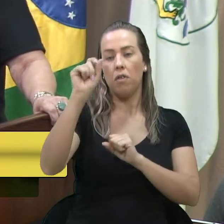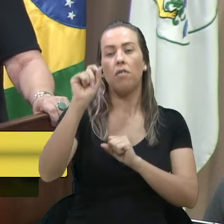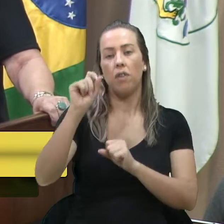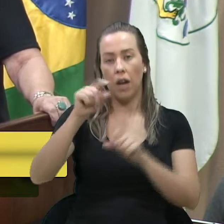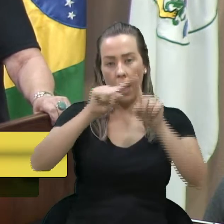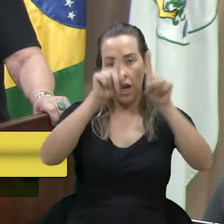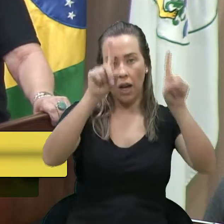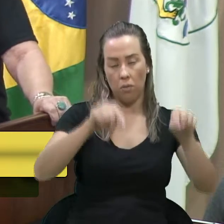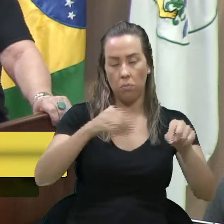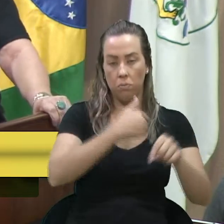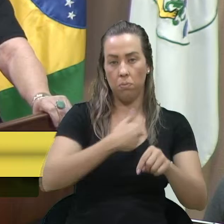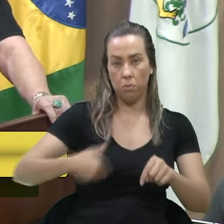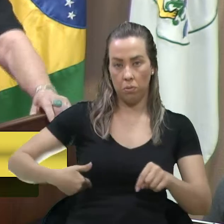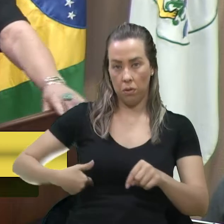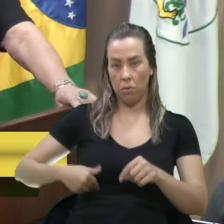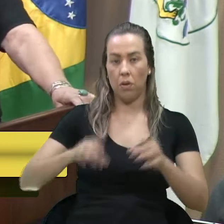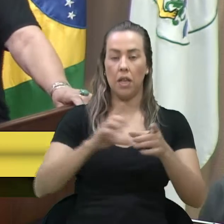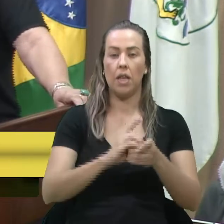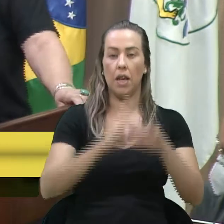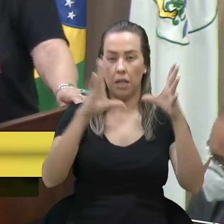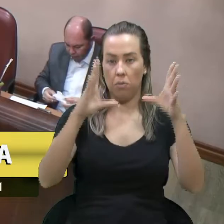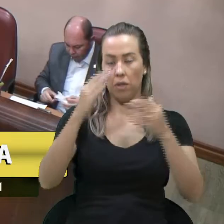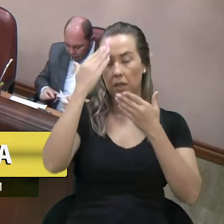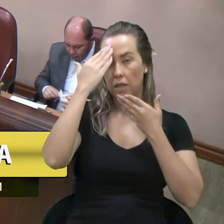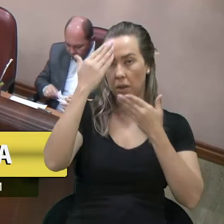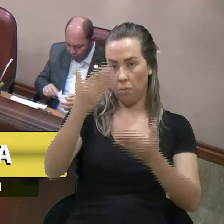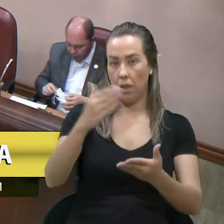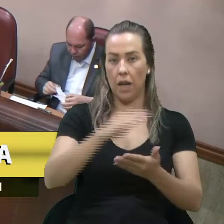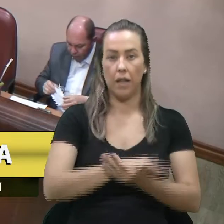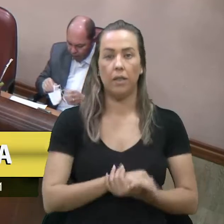a democracia. Obrigada.